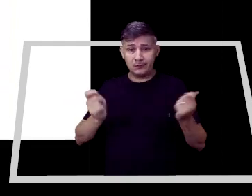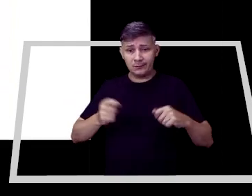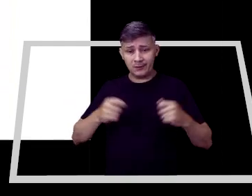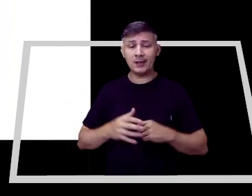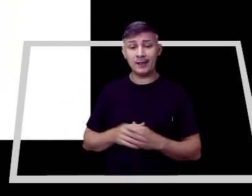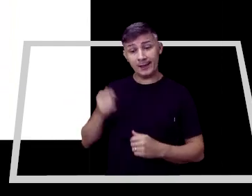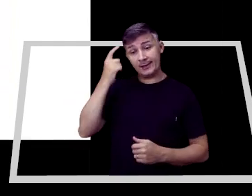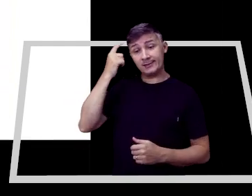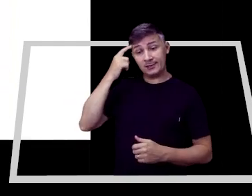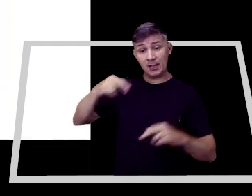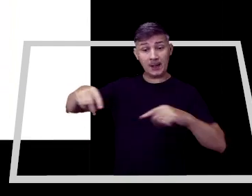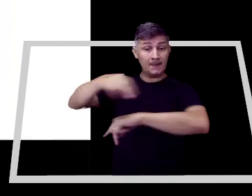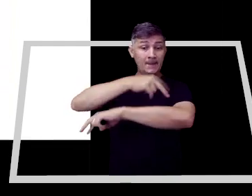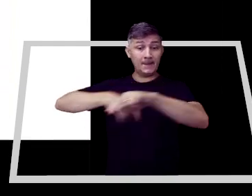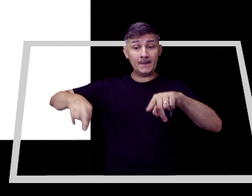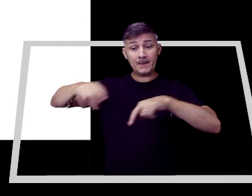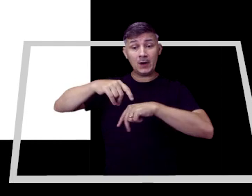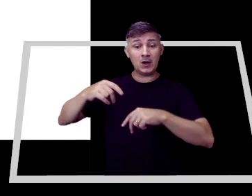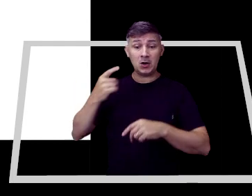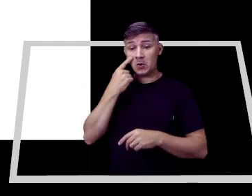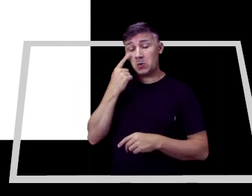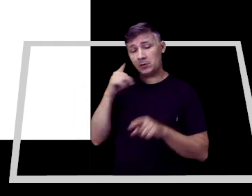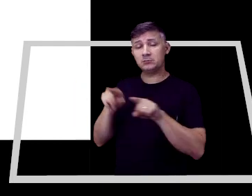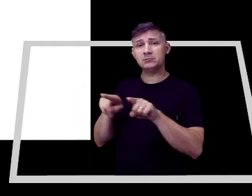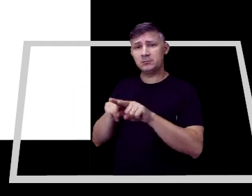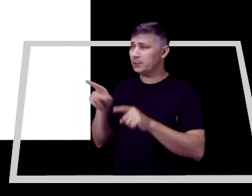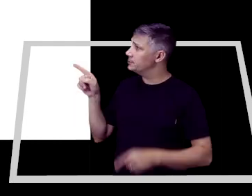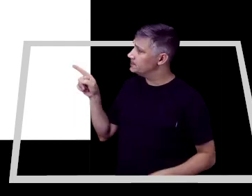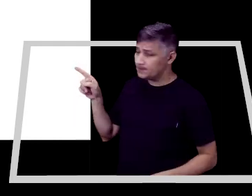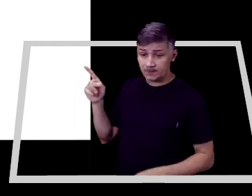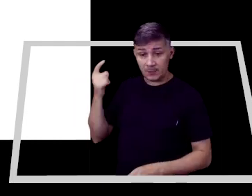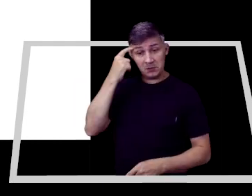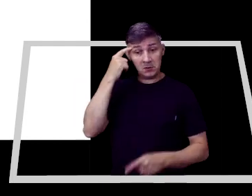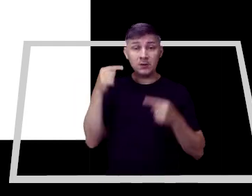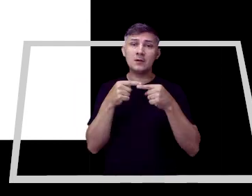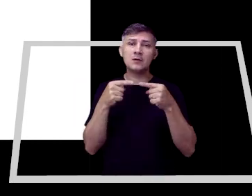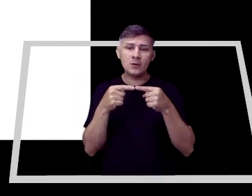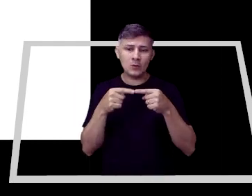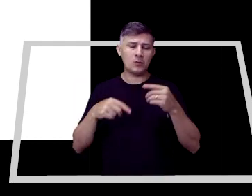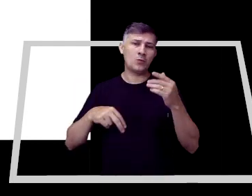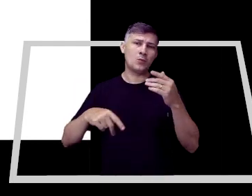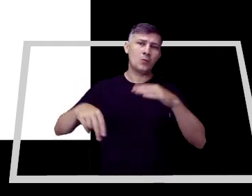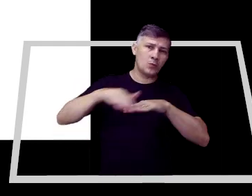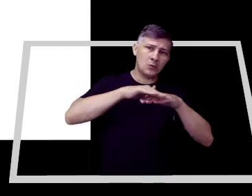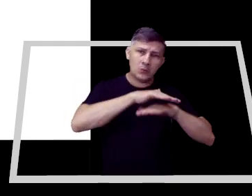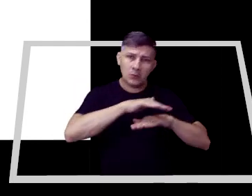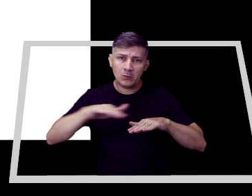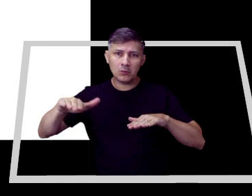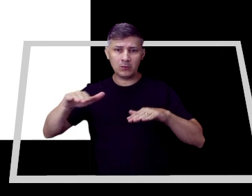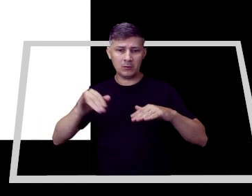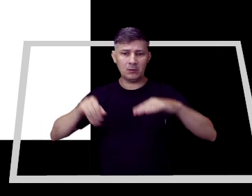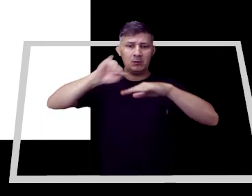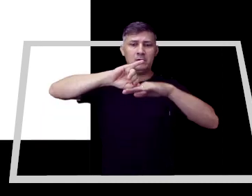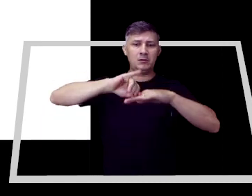da circulação, também que tem o mesmo piso do térreo, que é o mesmo piso da calçada, então